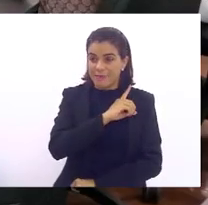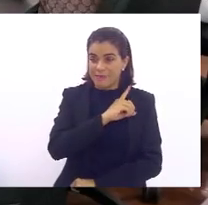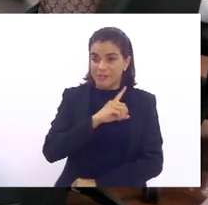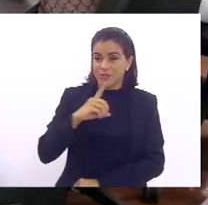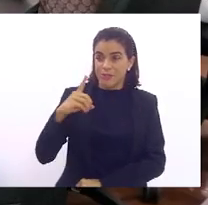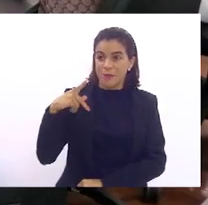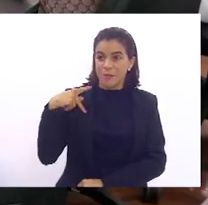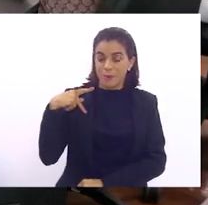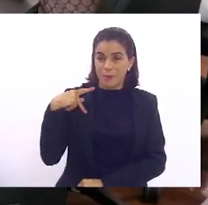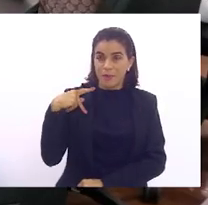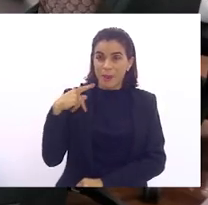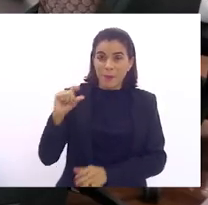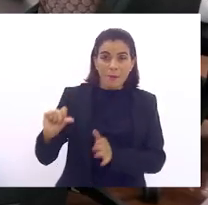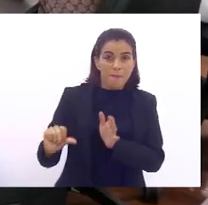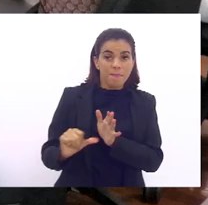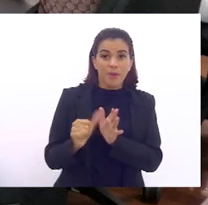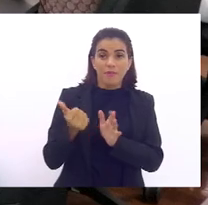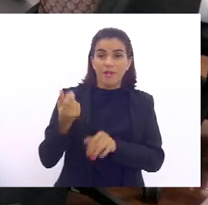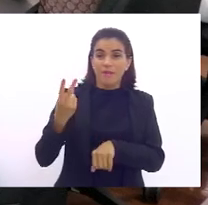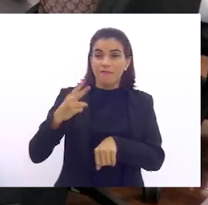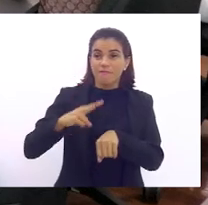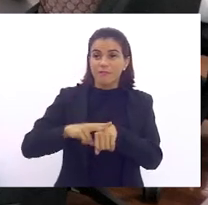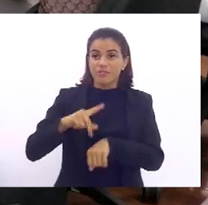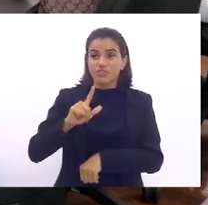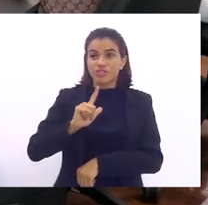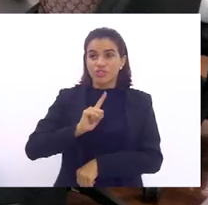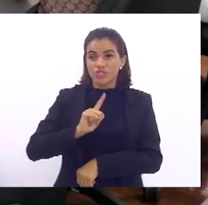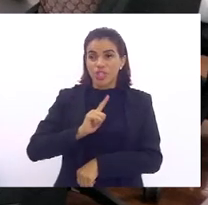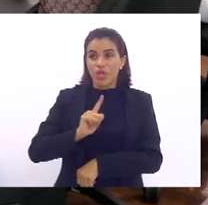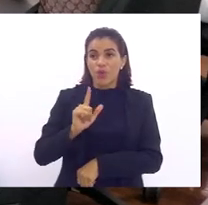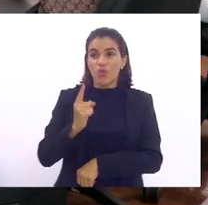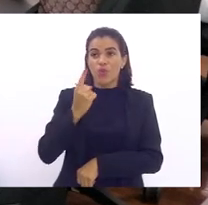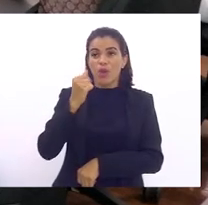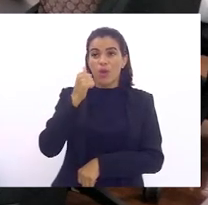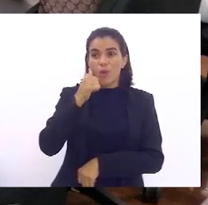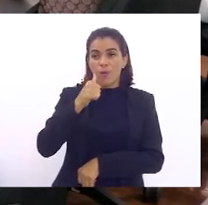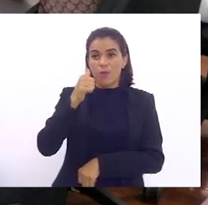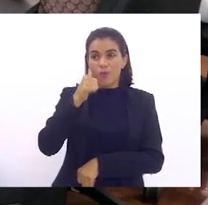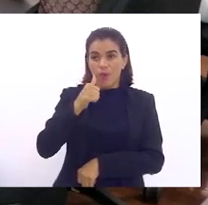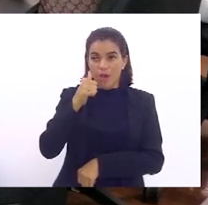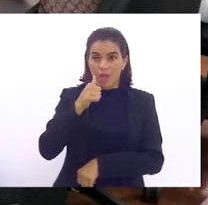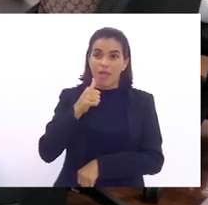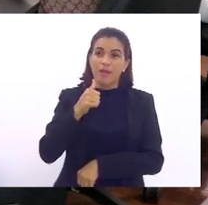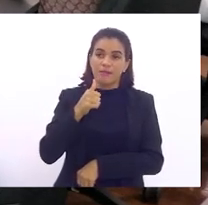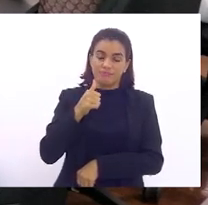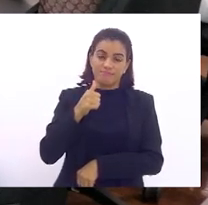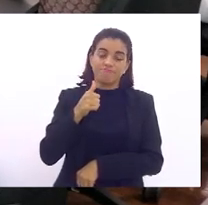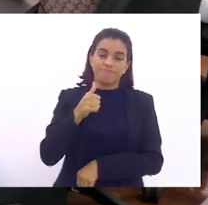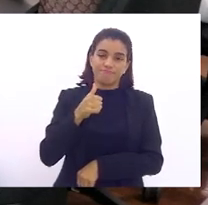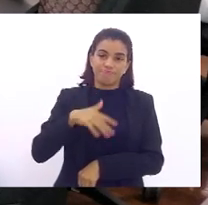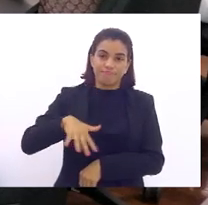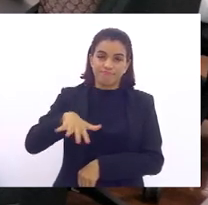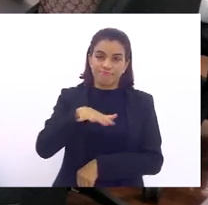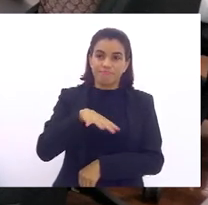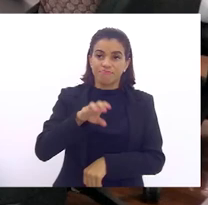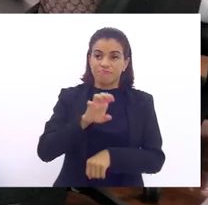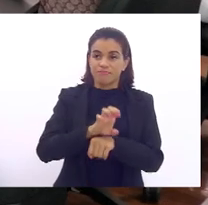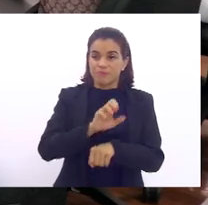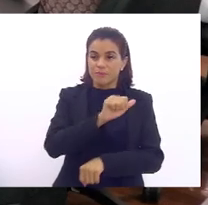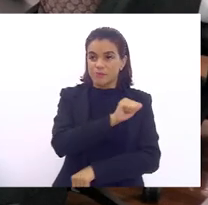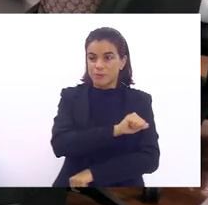Janeiro e é a primeira vez que a gente tem uma mulher defensora pública geral no âmbito do Estado do Rio de Janeiro então